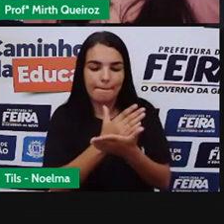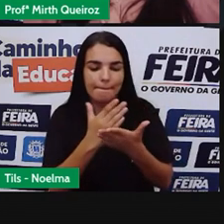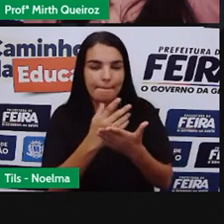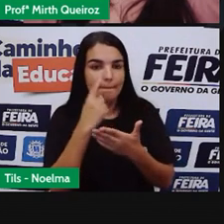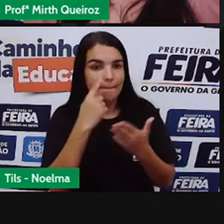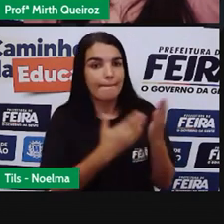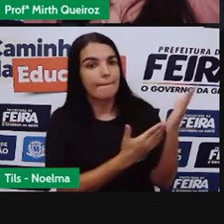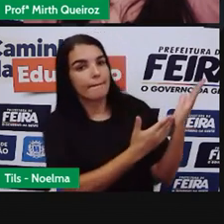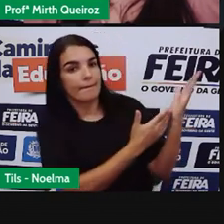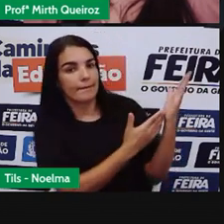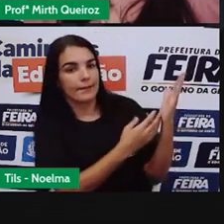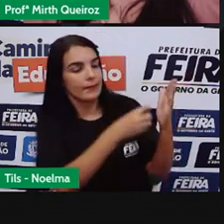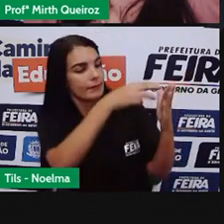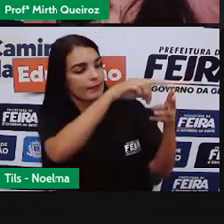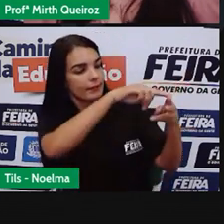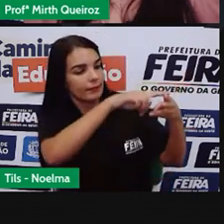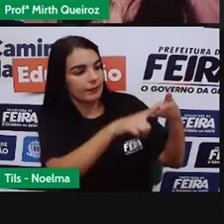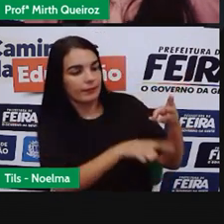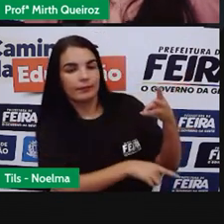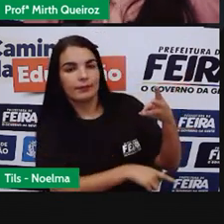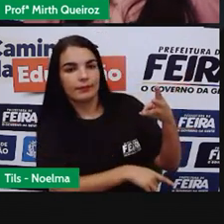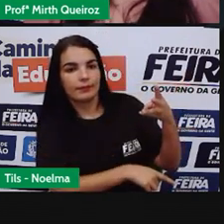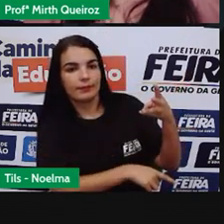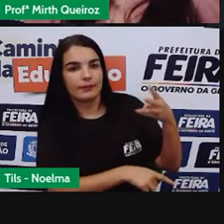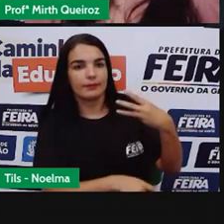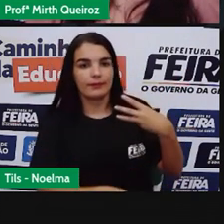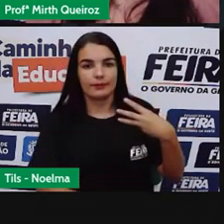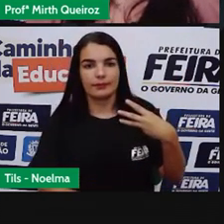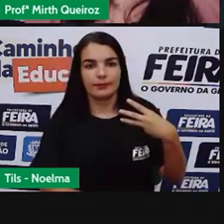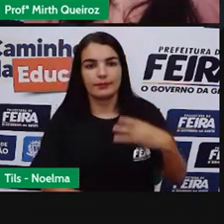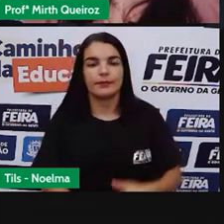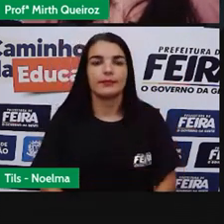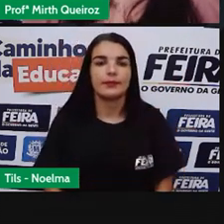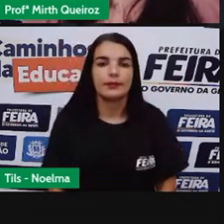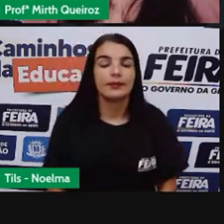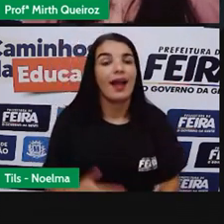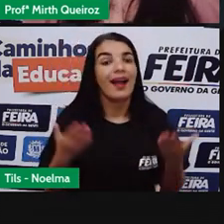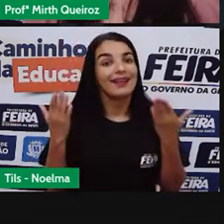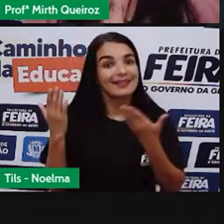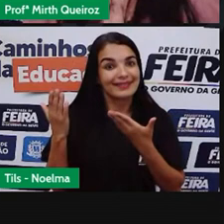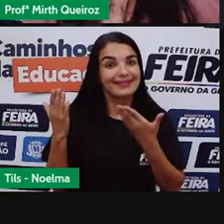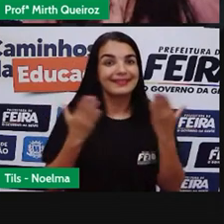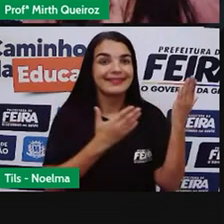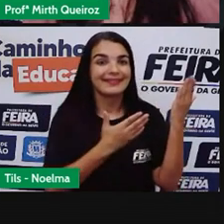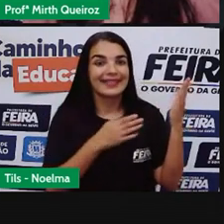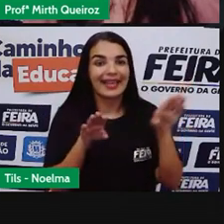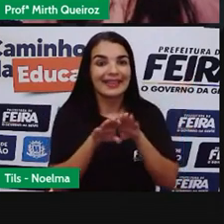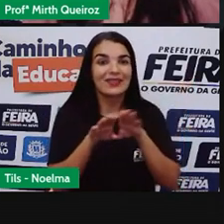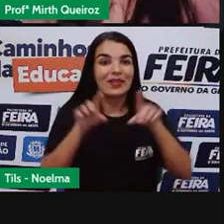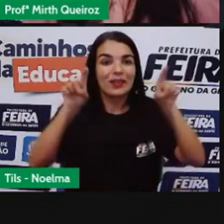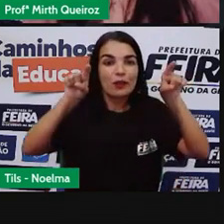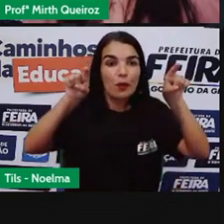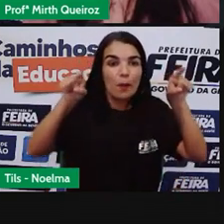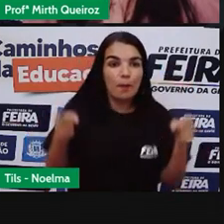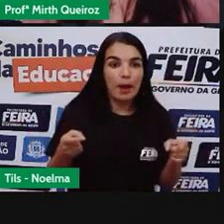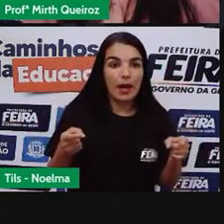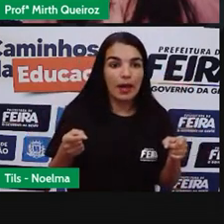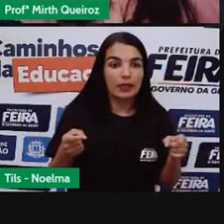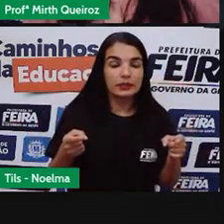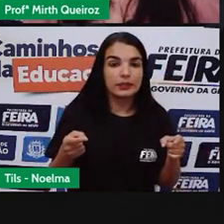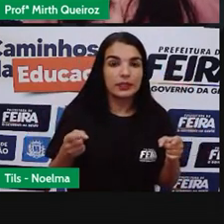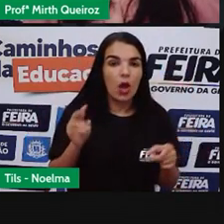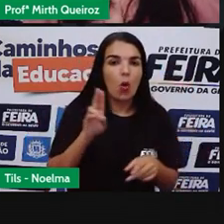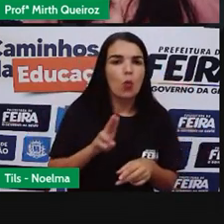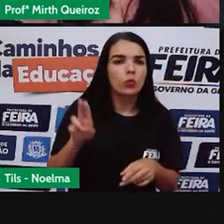geometria, álgebra, trigonometria. E nós temos o parênteses, né? Eles que são usados